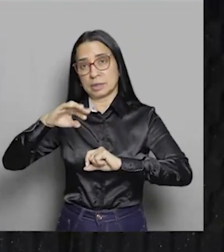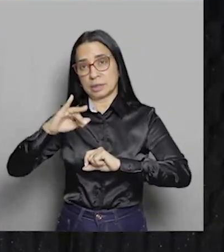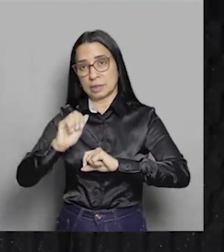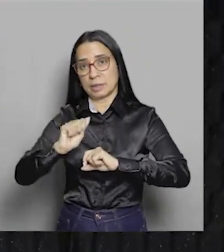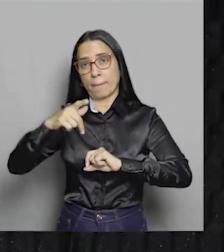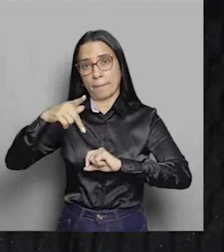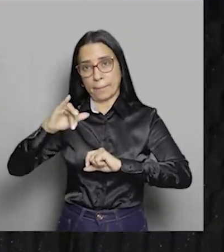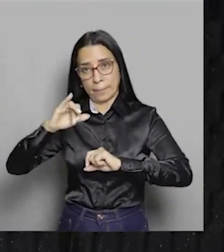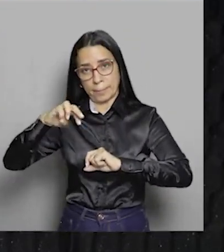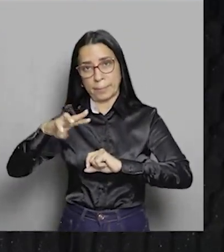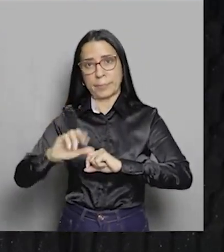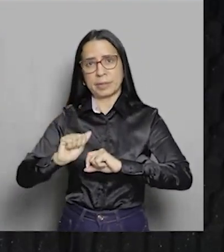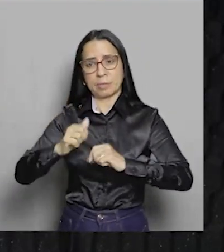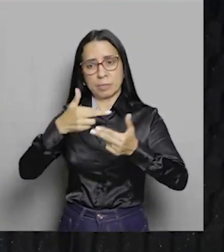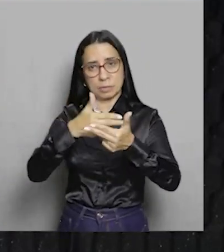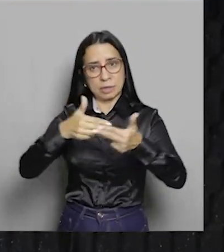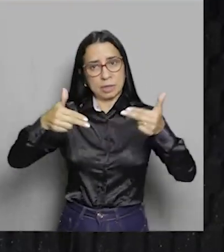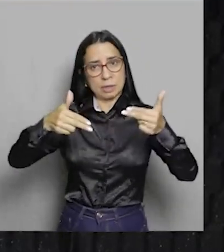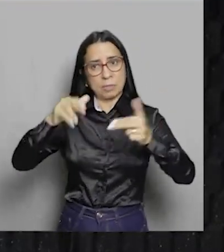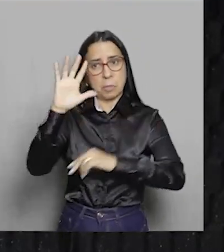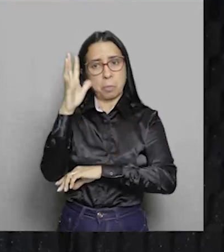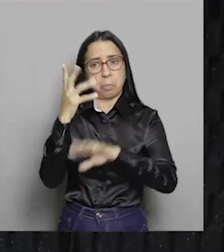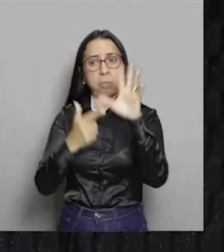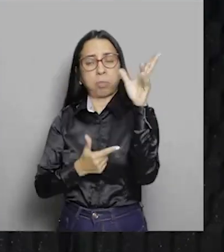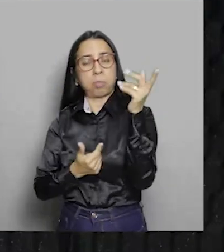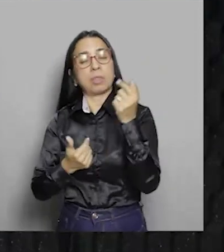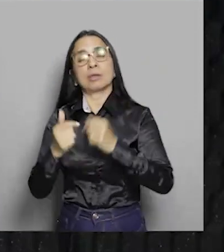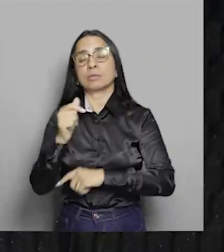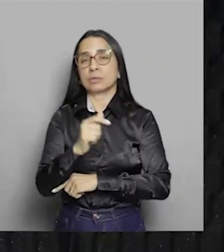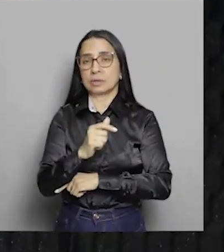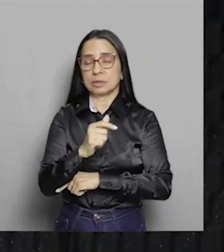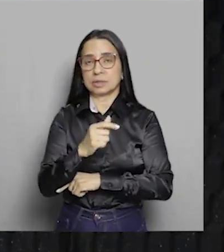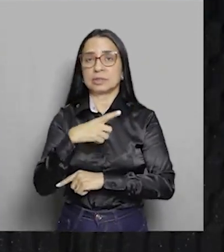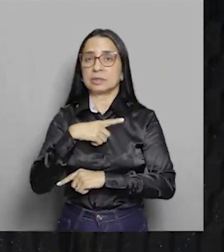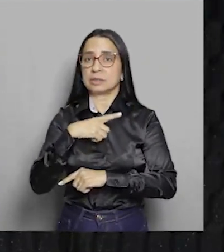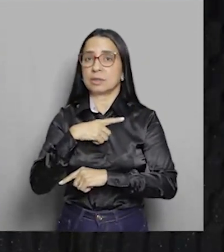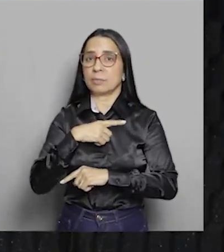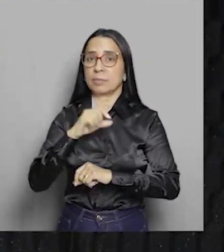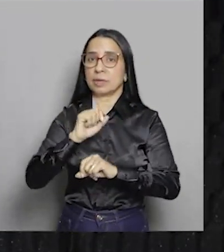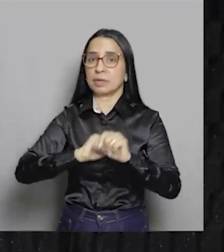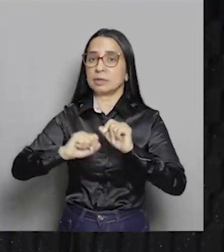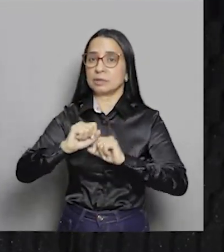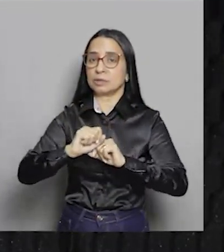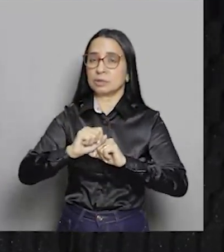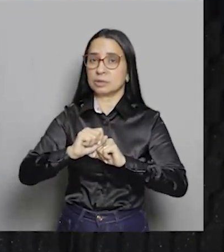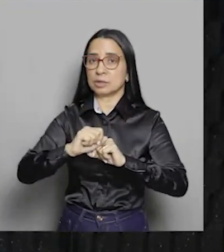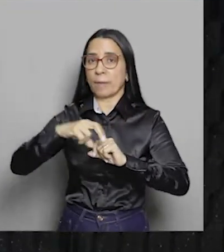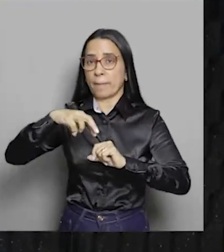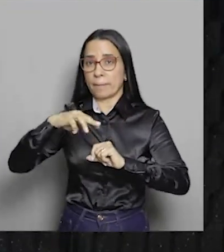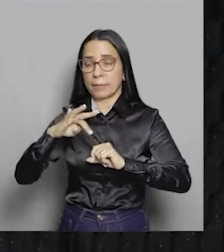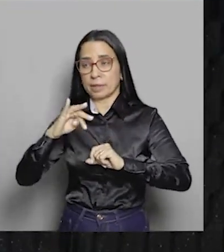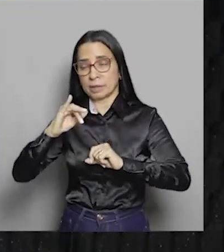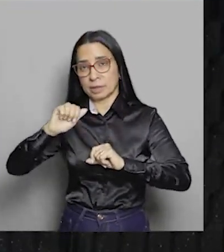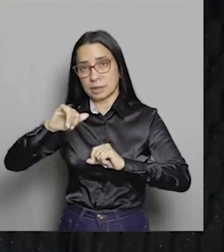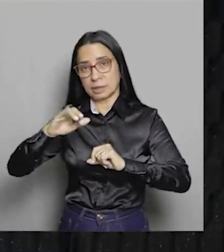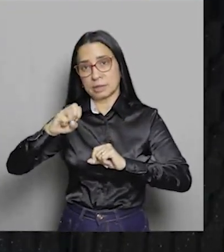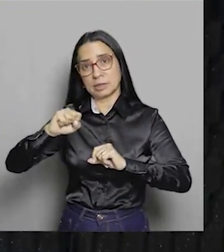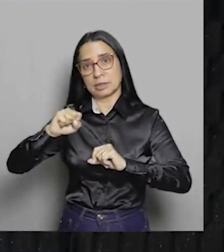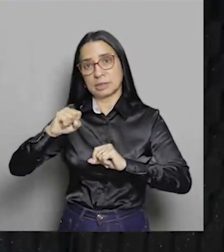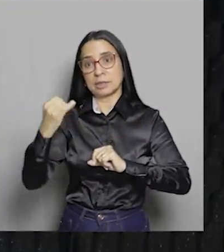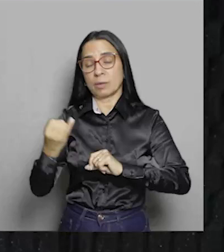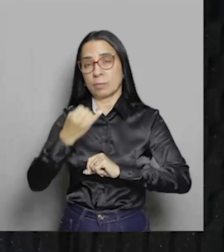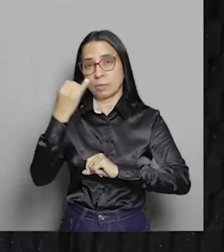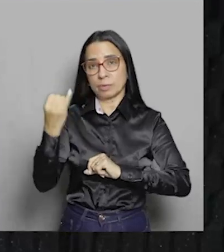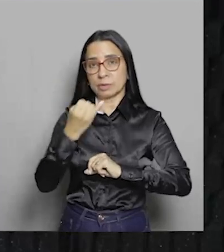precisando de recursos naturais, estão precisando de metais preciosos, estão precisando de fontes de